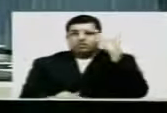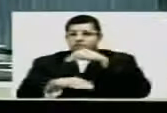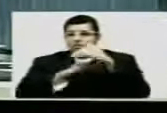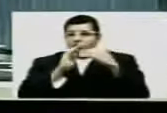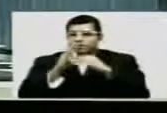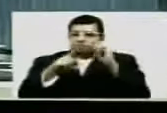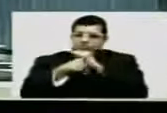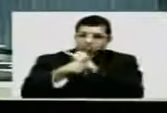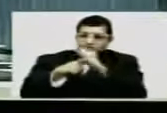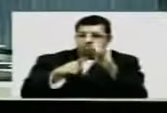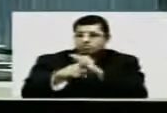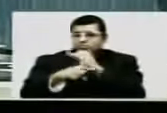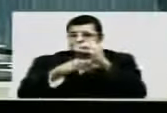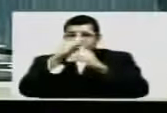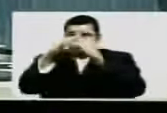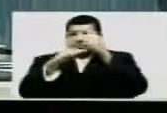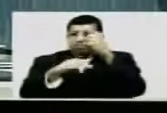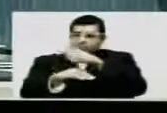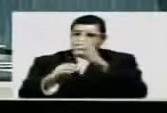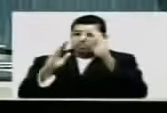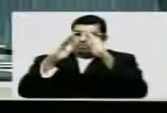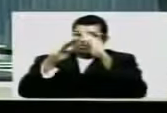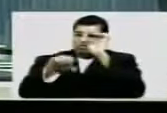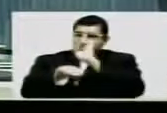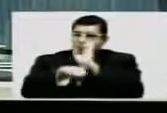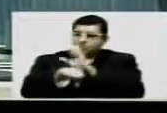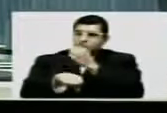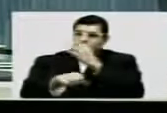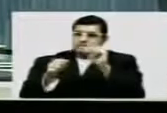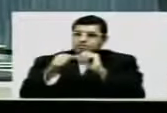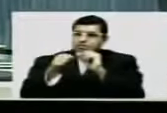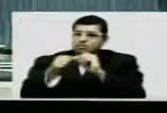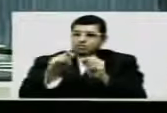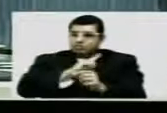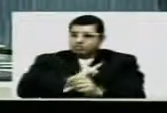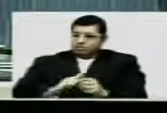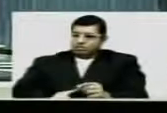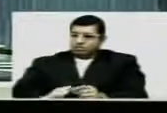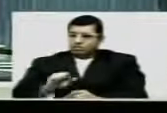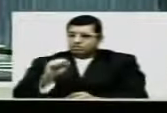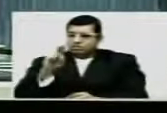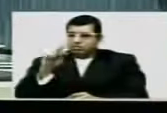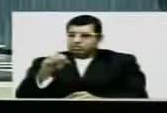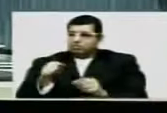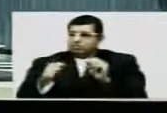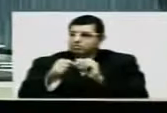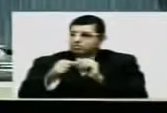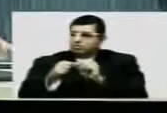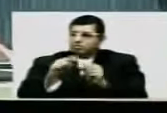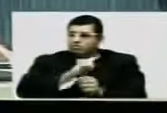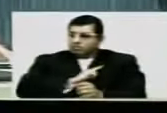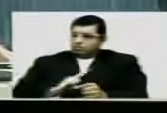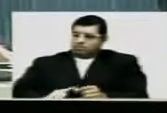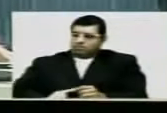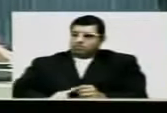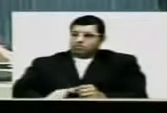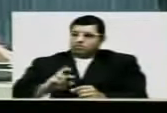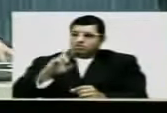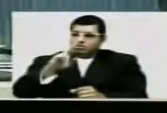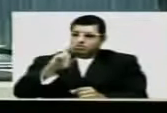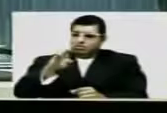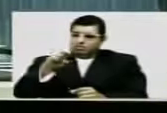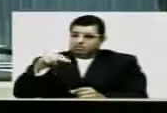essencial e estratégico para o desenvolvimento daquele estado. Fez assim o governador Sérgio Cabral, fez assim o governador